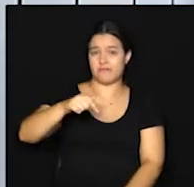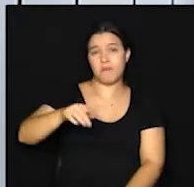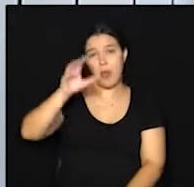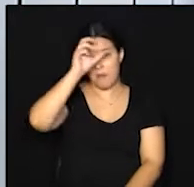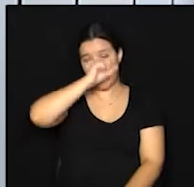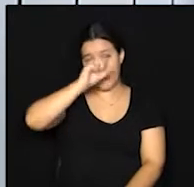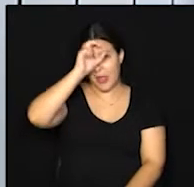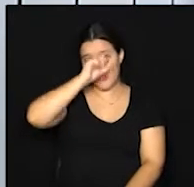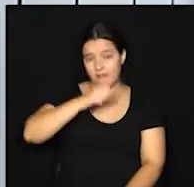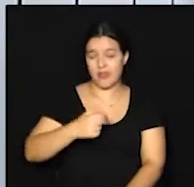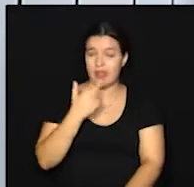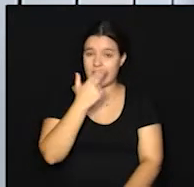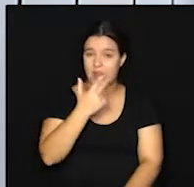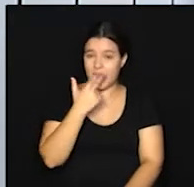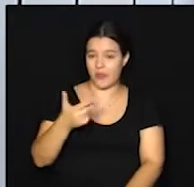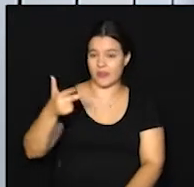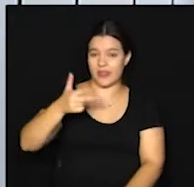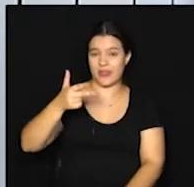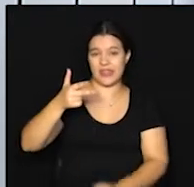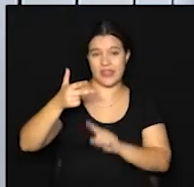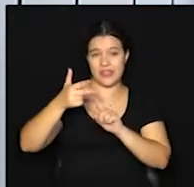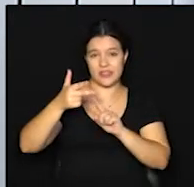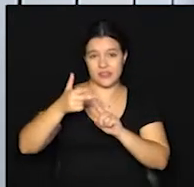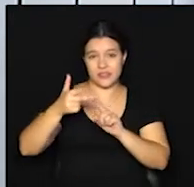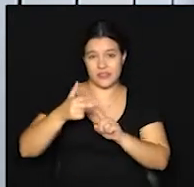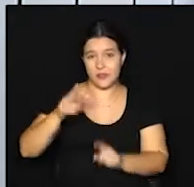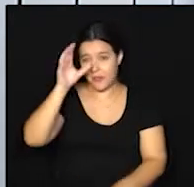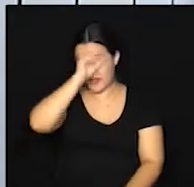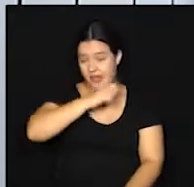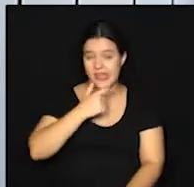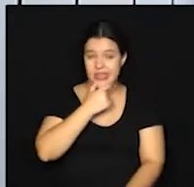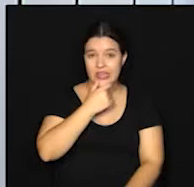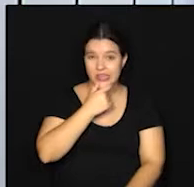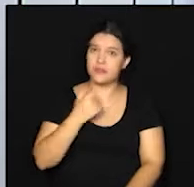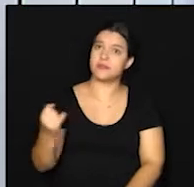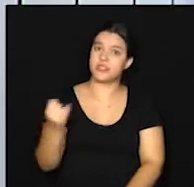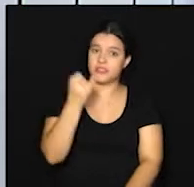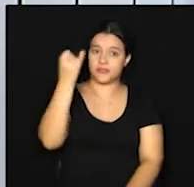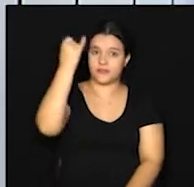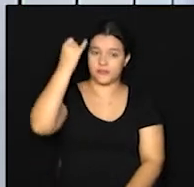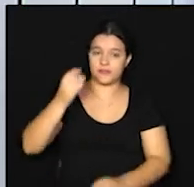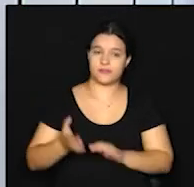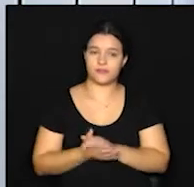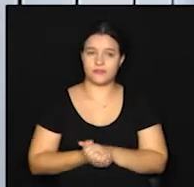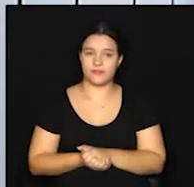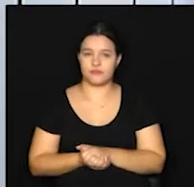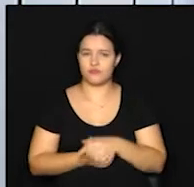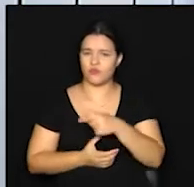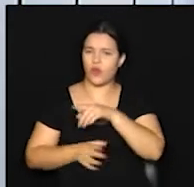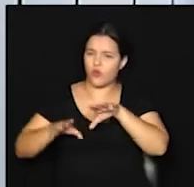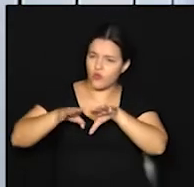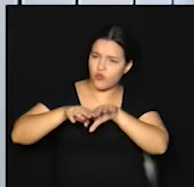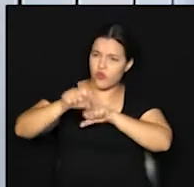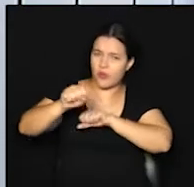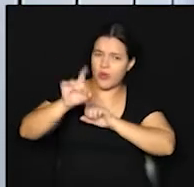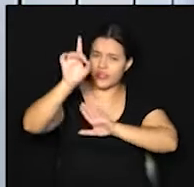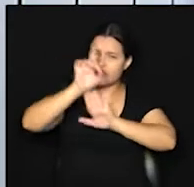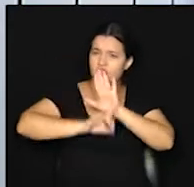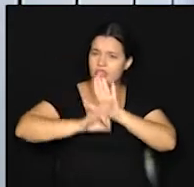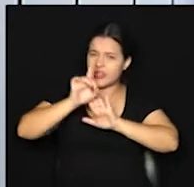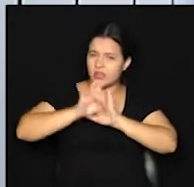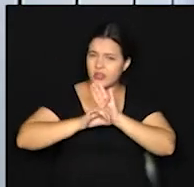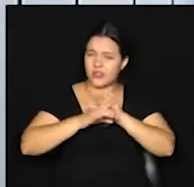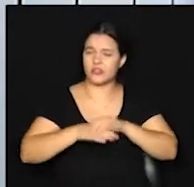uma terceira língua, conseguiu aprender o inglês, então isso é importantíssimo. Você se formou em Direito, o que